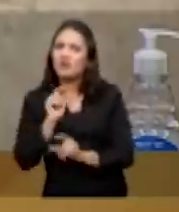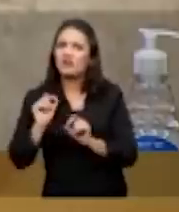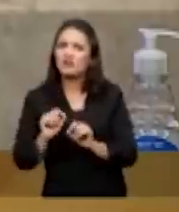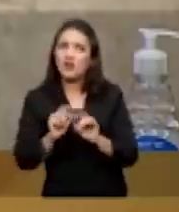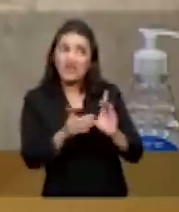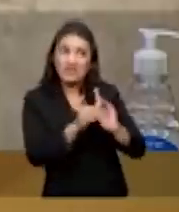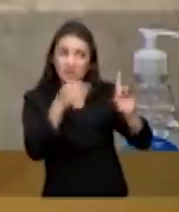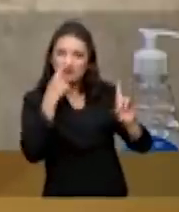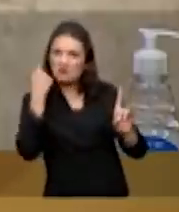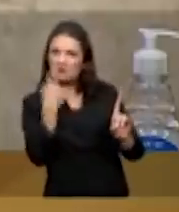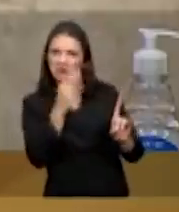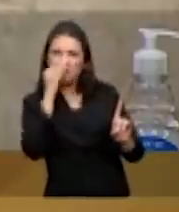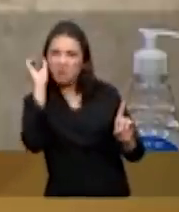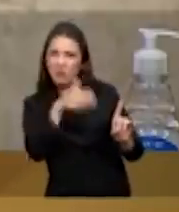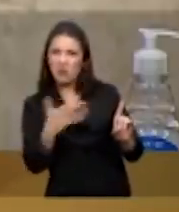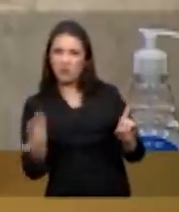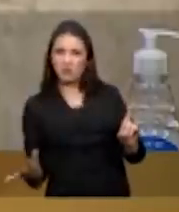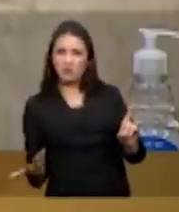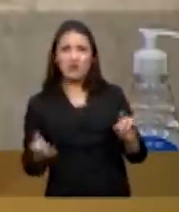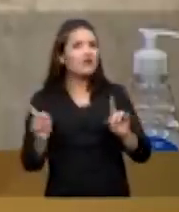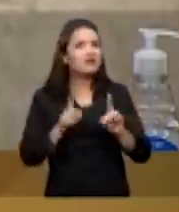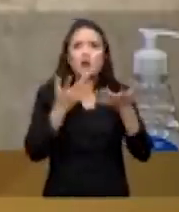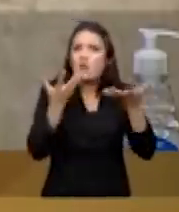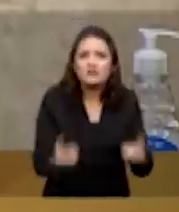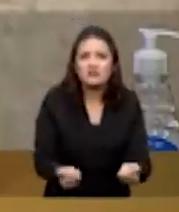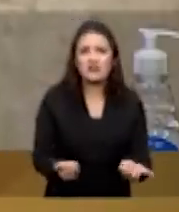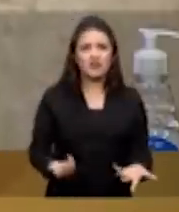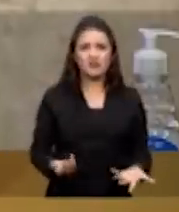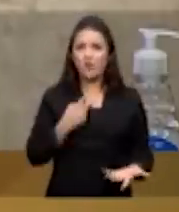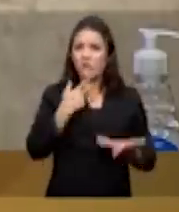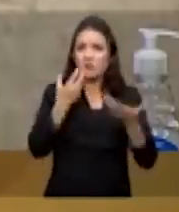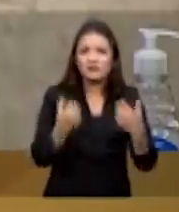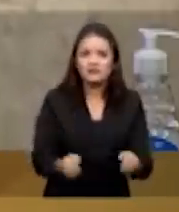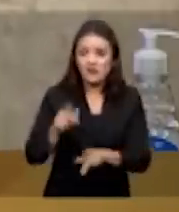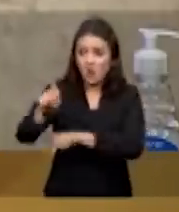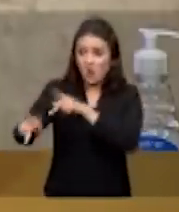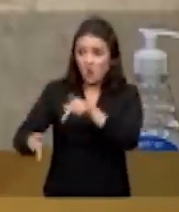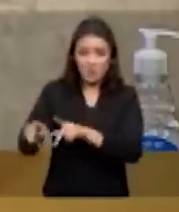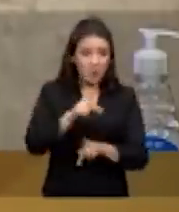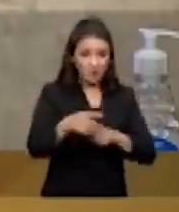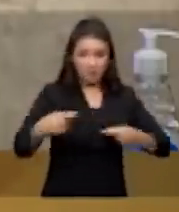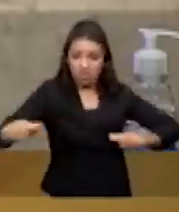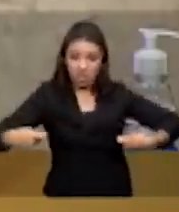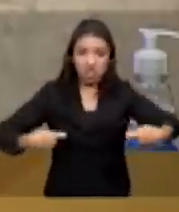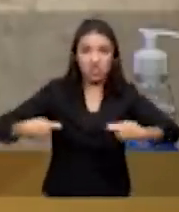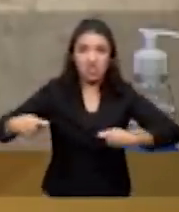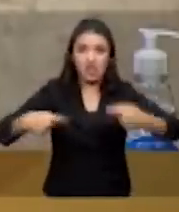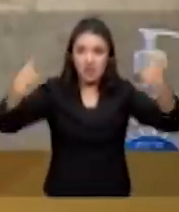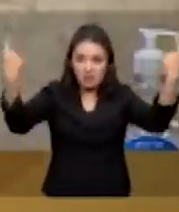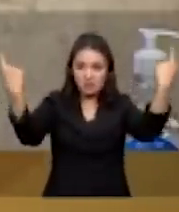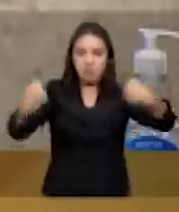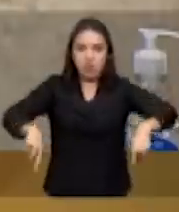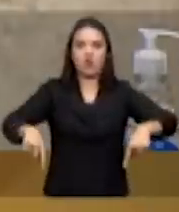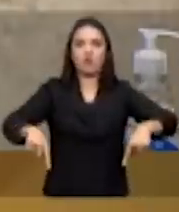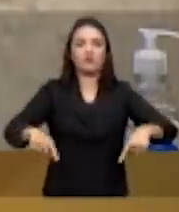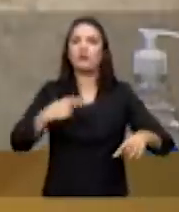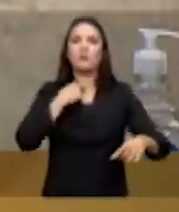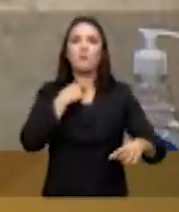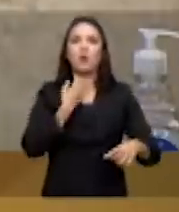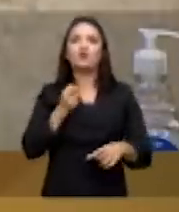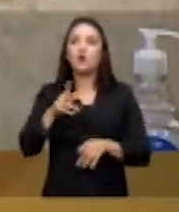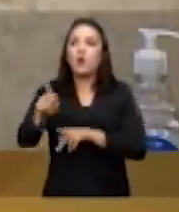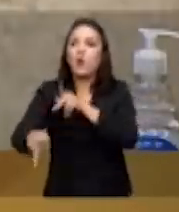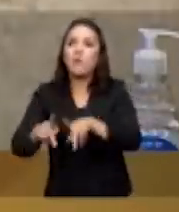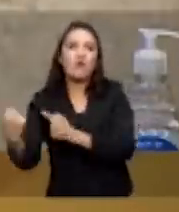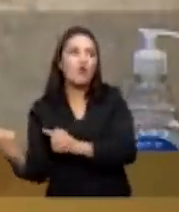admitem que se coloque o povo contra o povo, ou o povo contra as suas